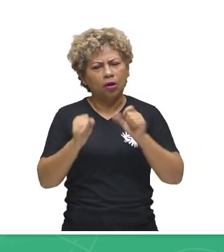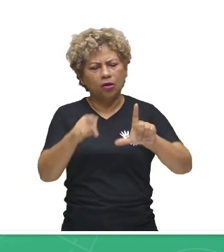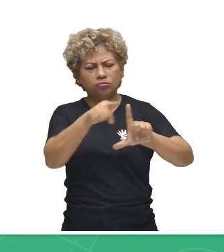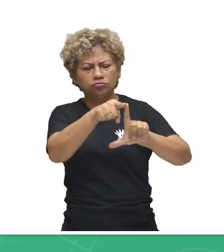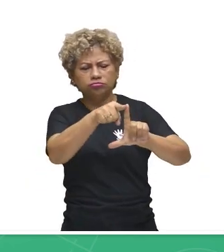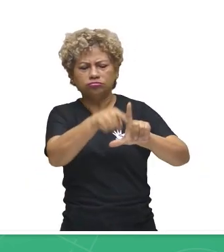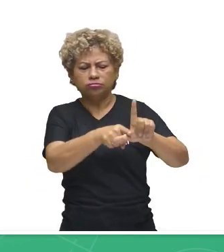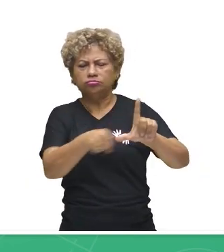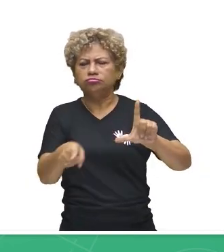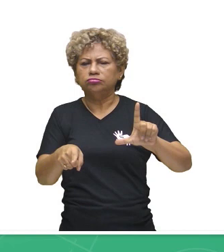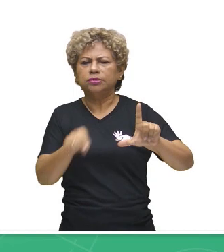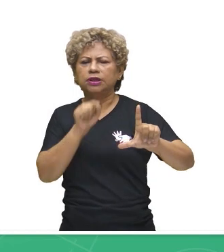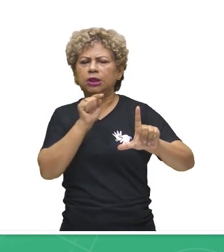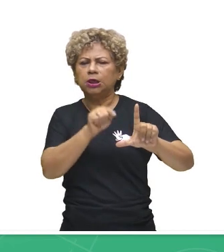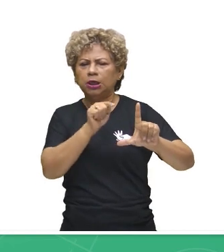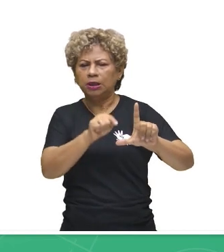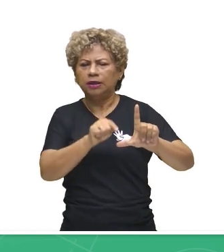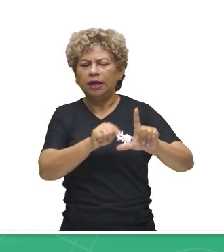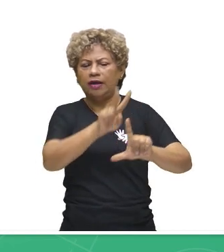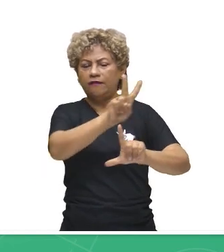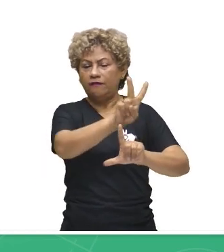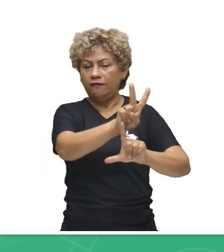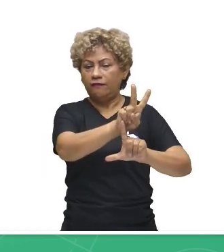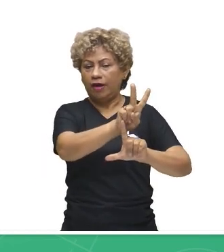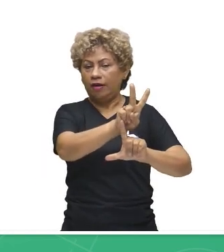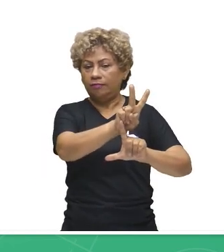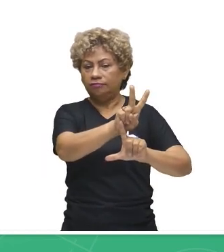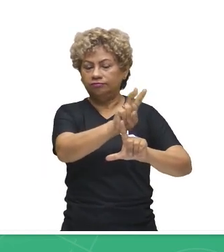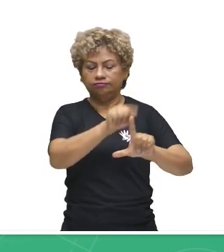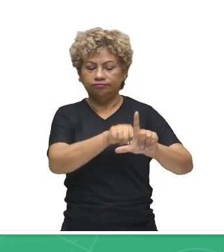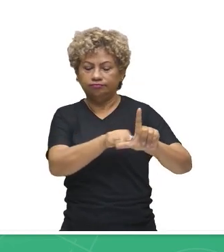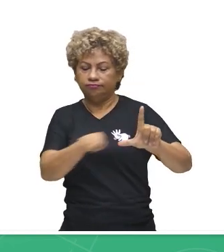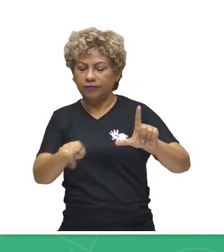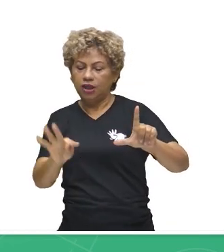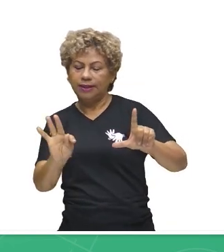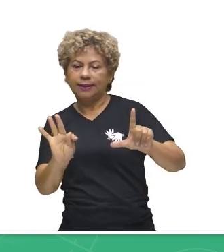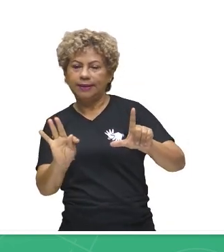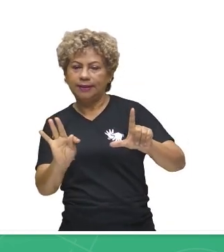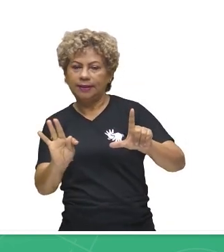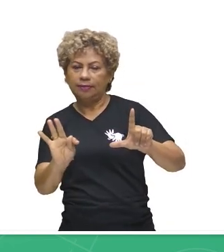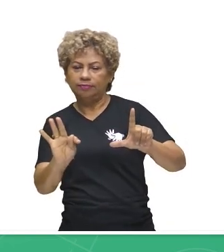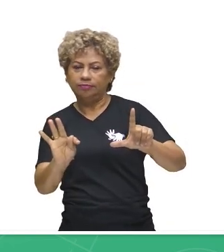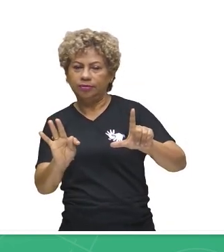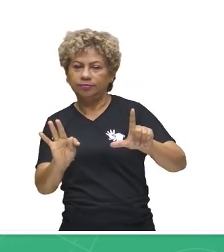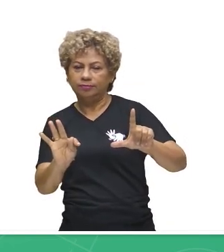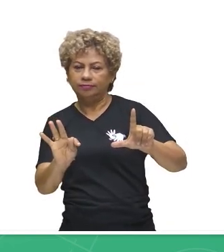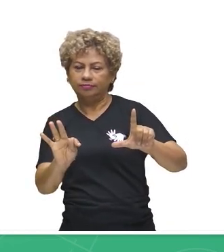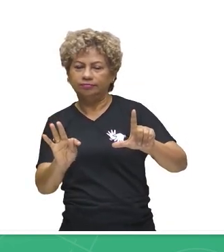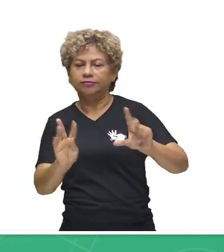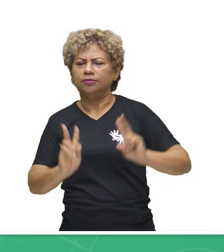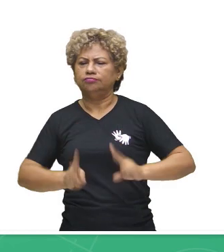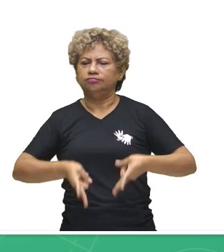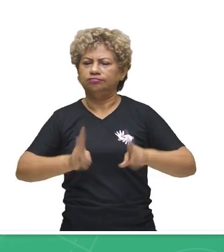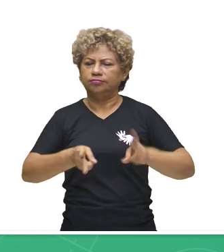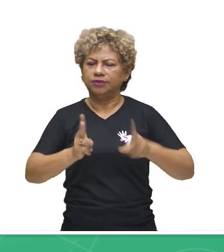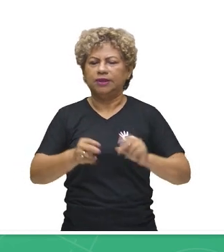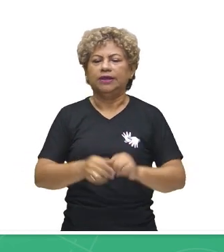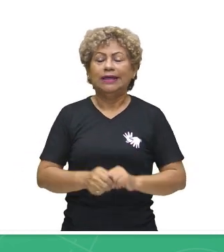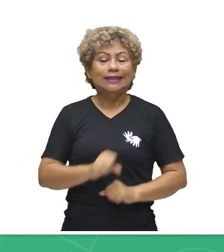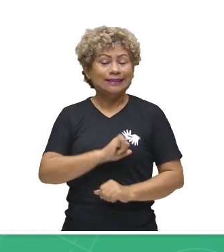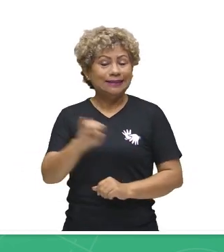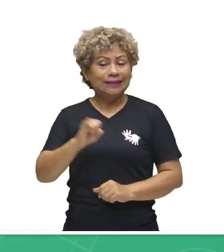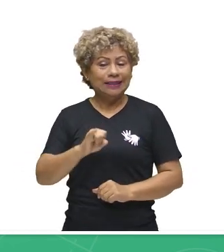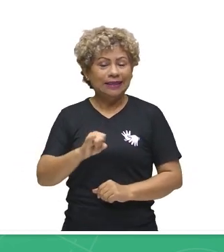gráfico e a velocidade em qualquer intervalo de tempo vai ser constante. Se a minha velocidade aqui